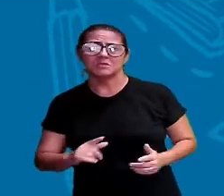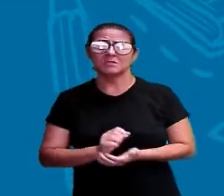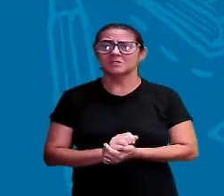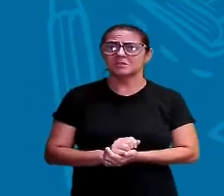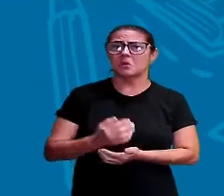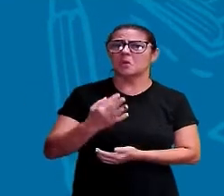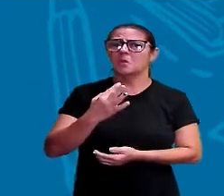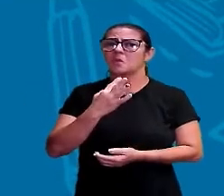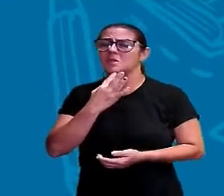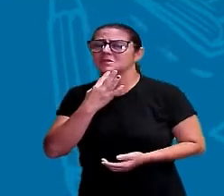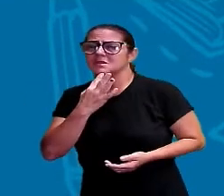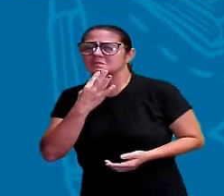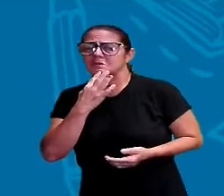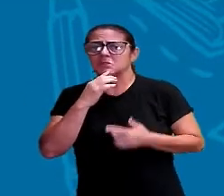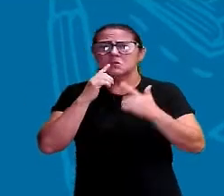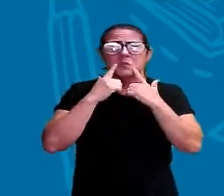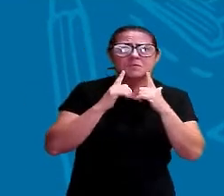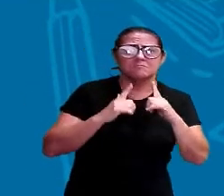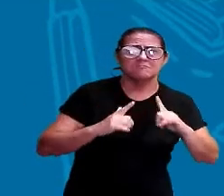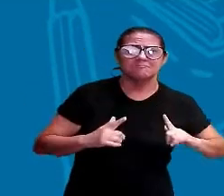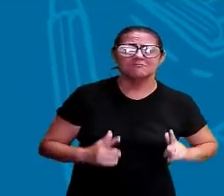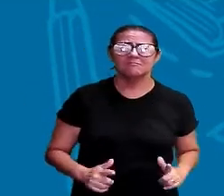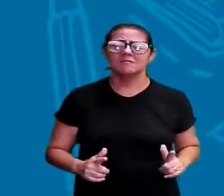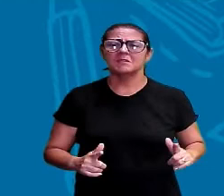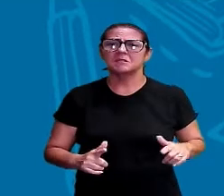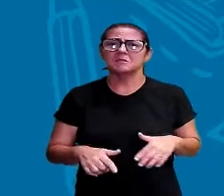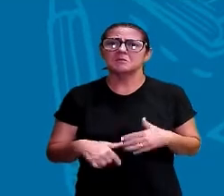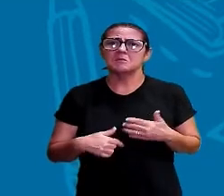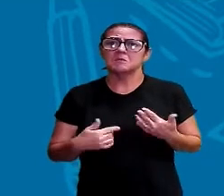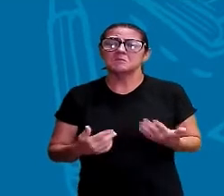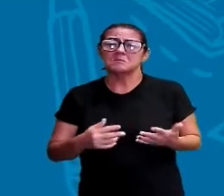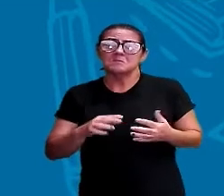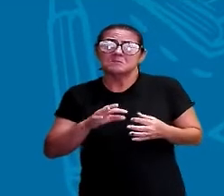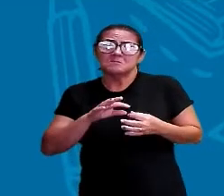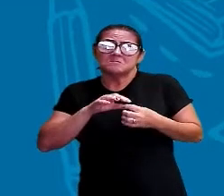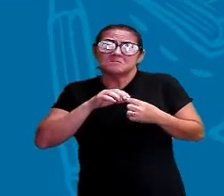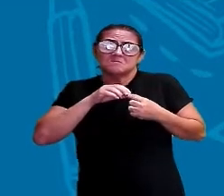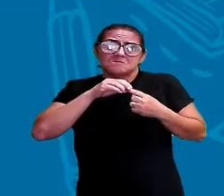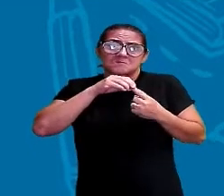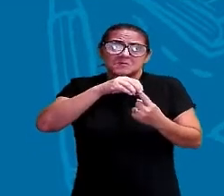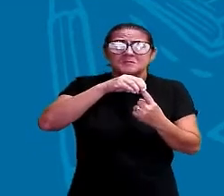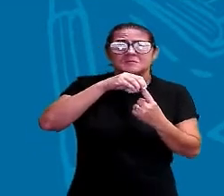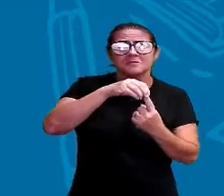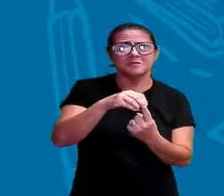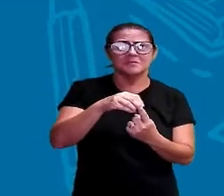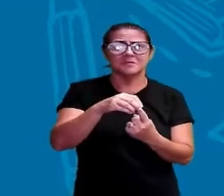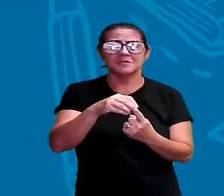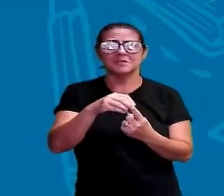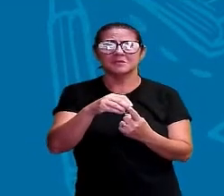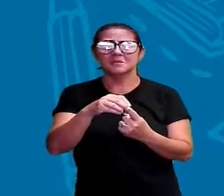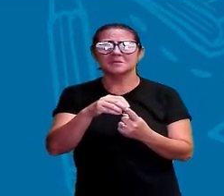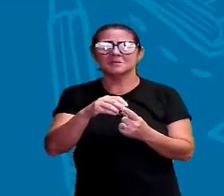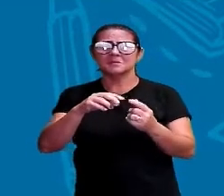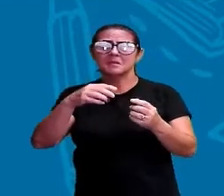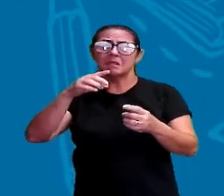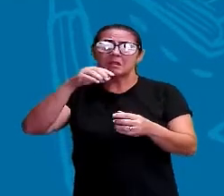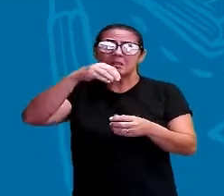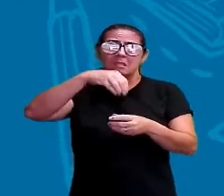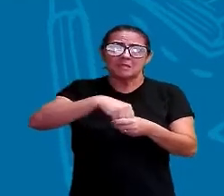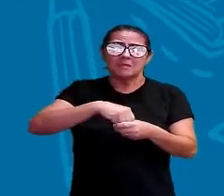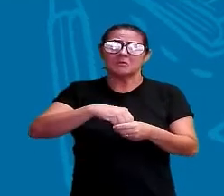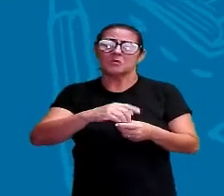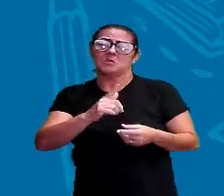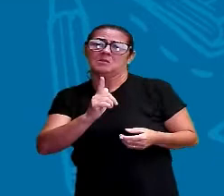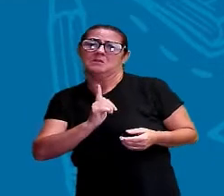do conhecimento aí sobre línguas, mais especificamente no campo semântico, tá? Dentro da gramática a gente tem um